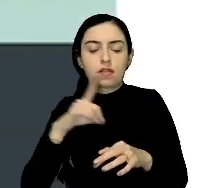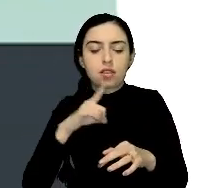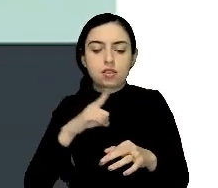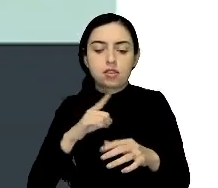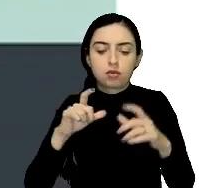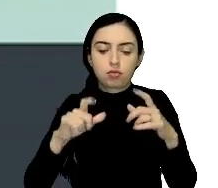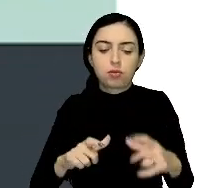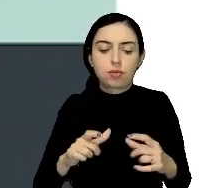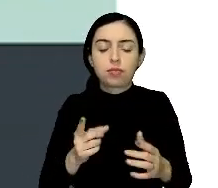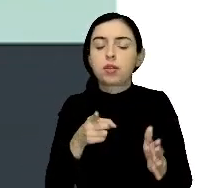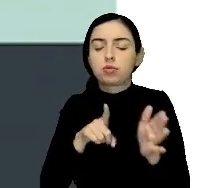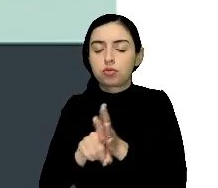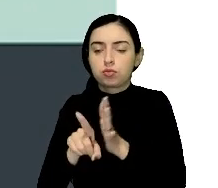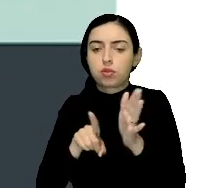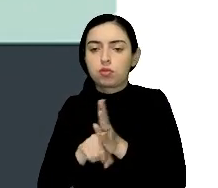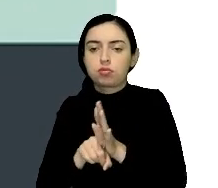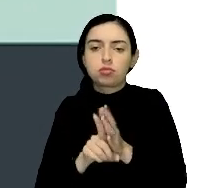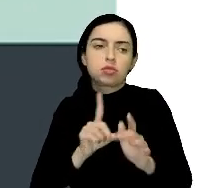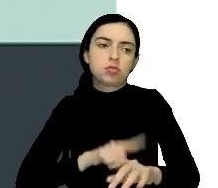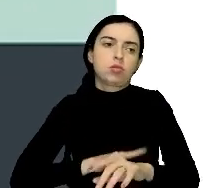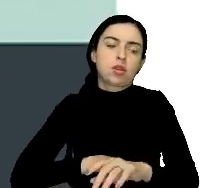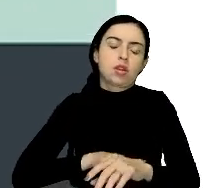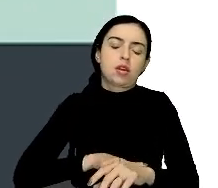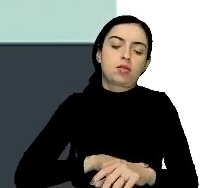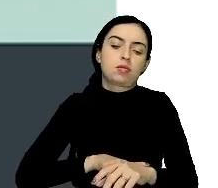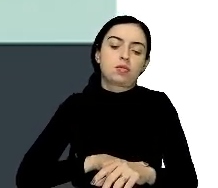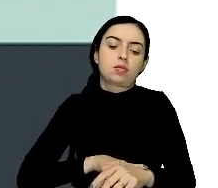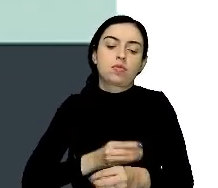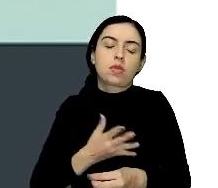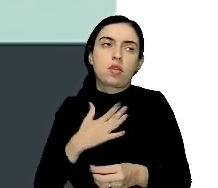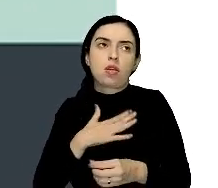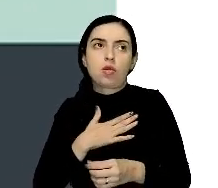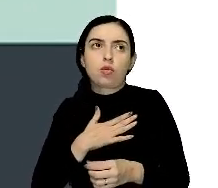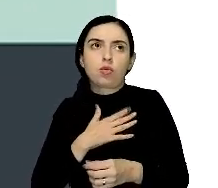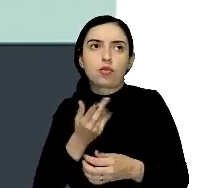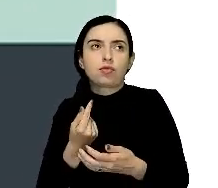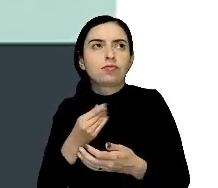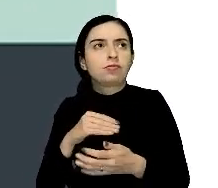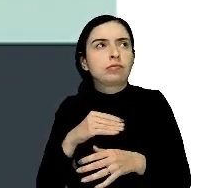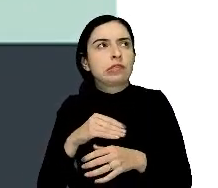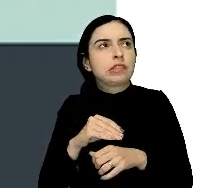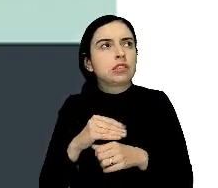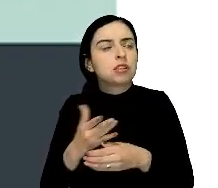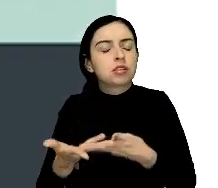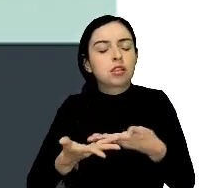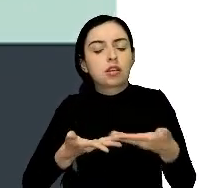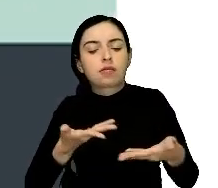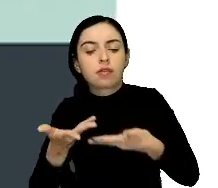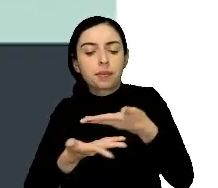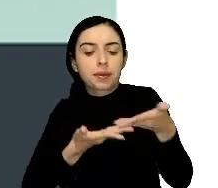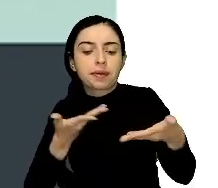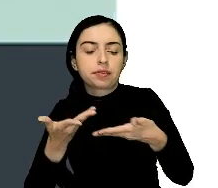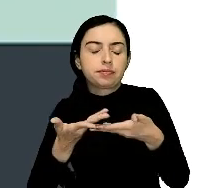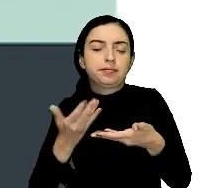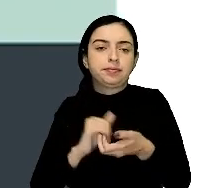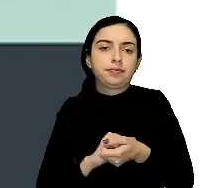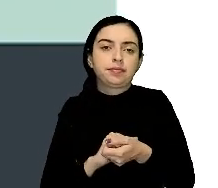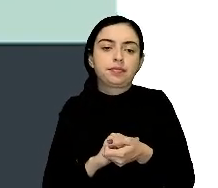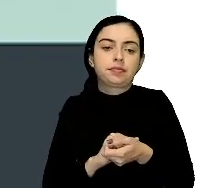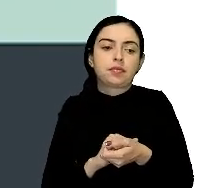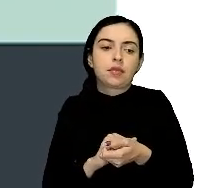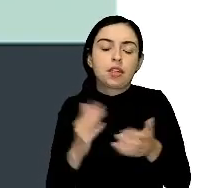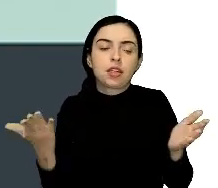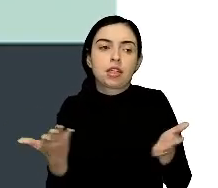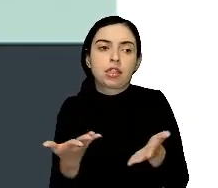de perguntas e que eu vou aqui tentar também intermediá-las, né? Então esse momento